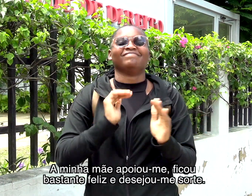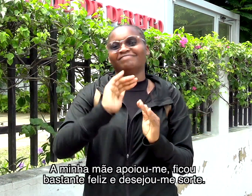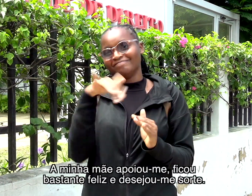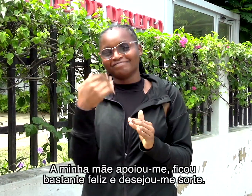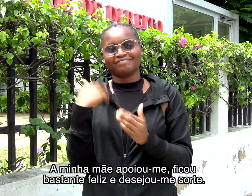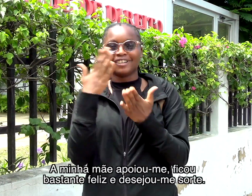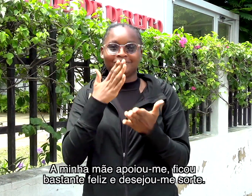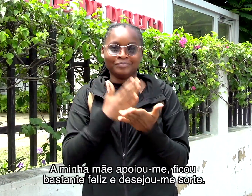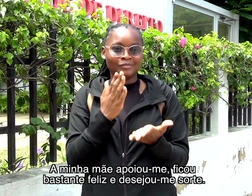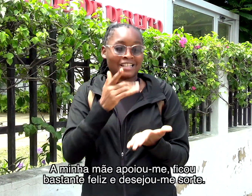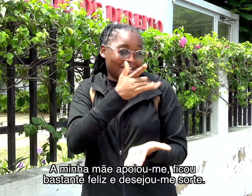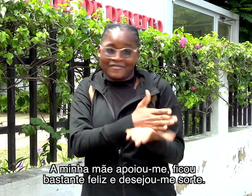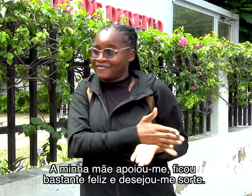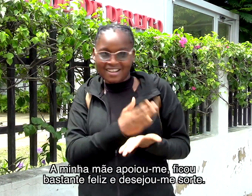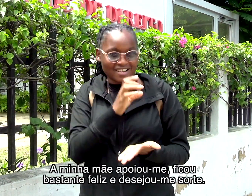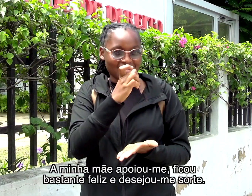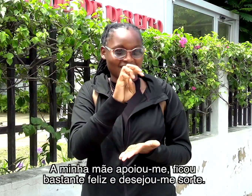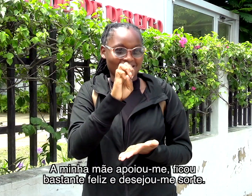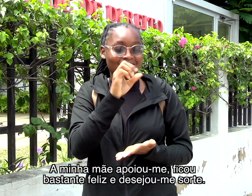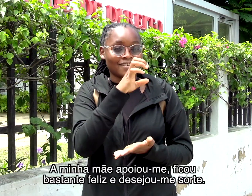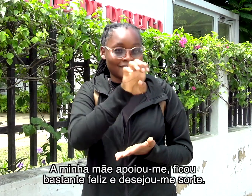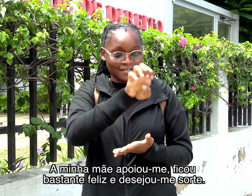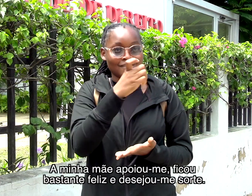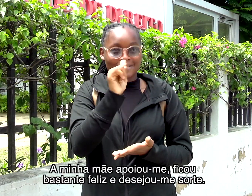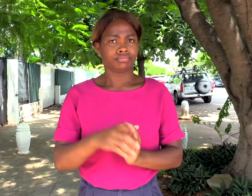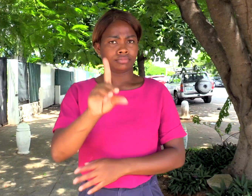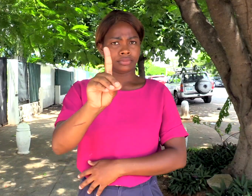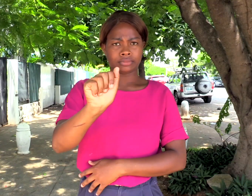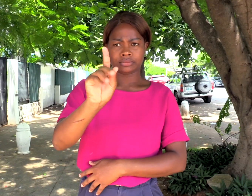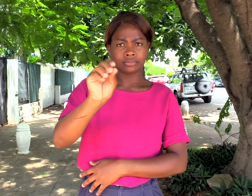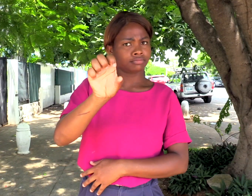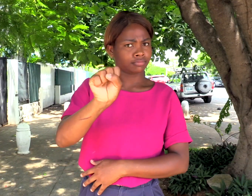mãe apoiou-me, ficou bastante feliz e desejou-me boa sorte.